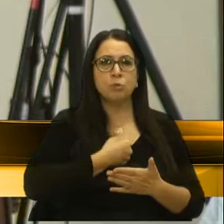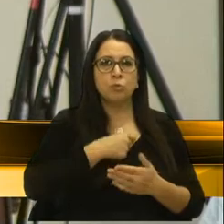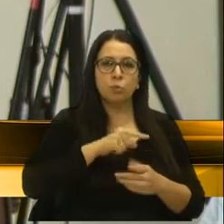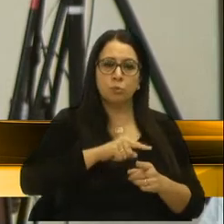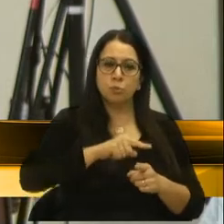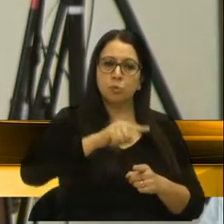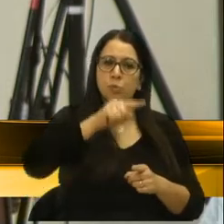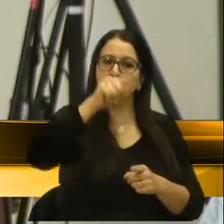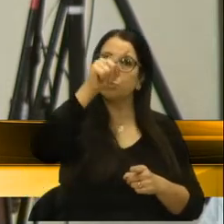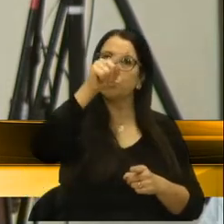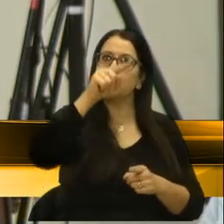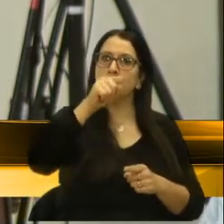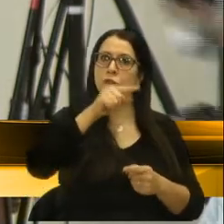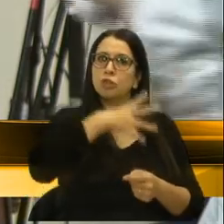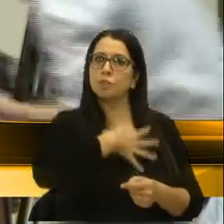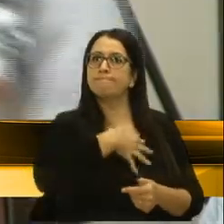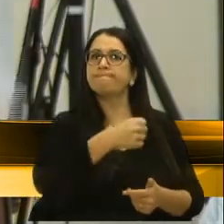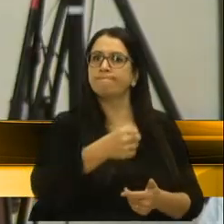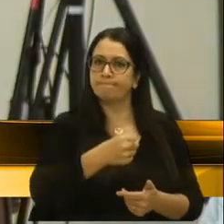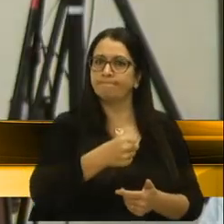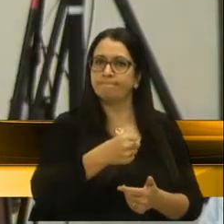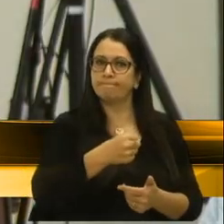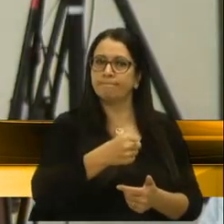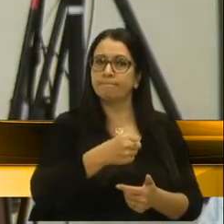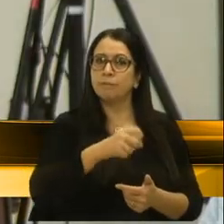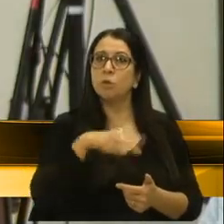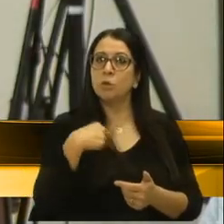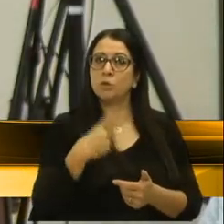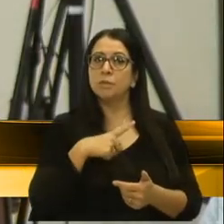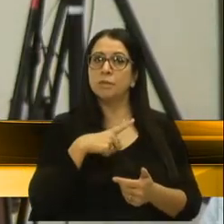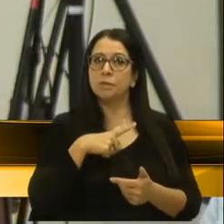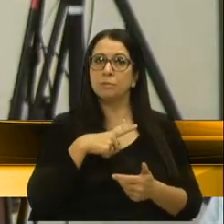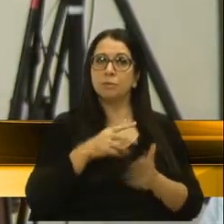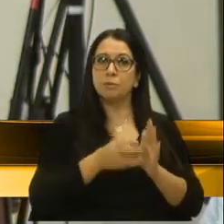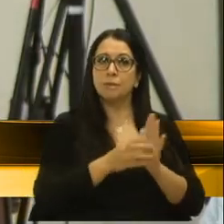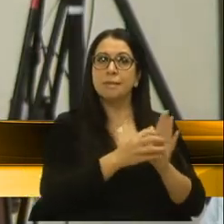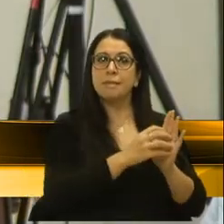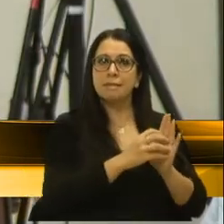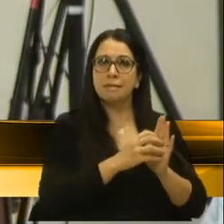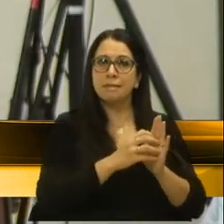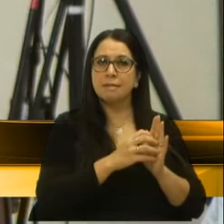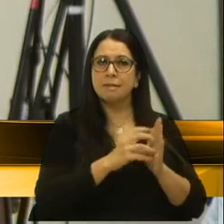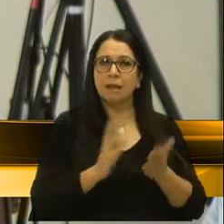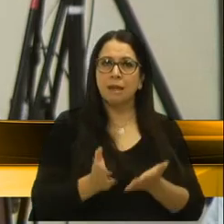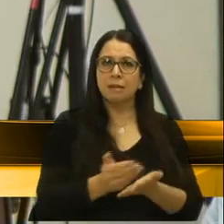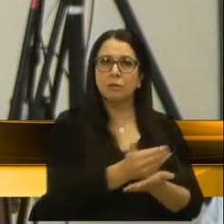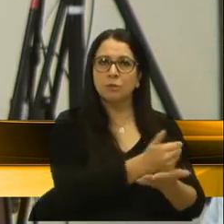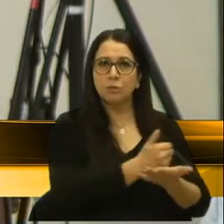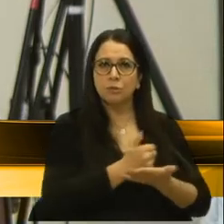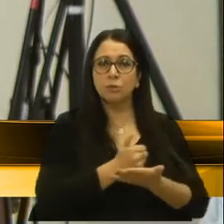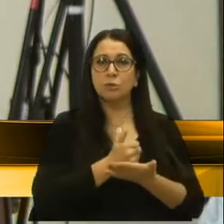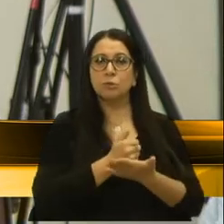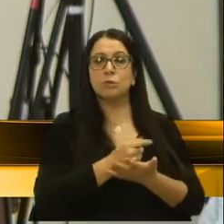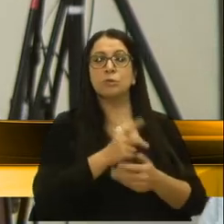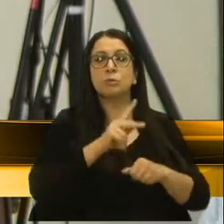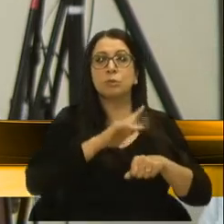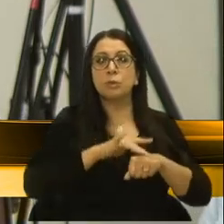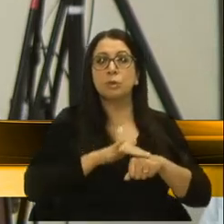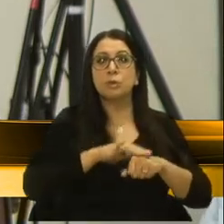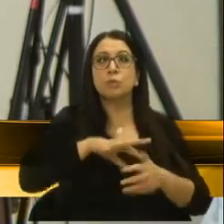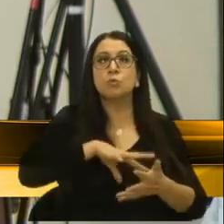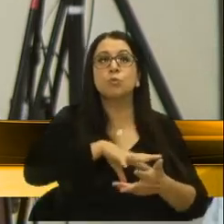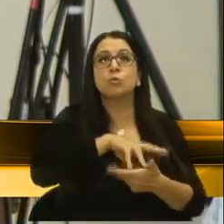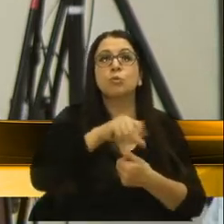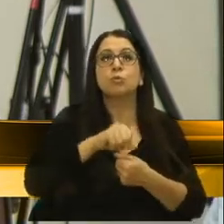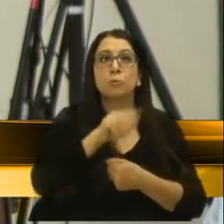de suicídio. A gente tem dados de adoecimento no mundo, mas no Brasil é uma